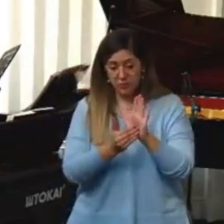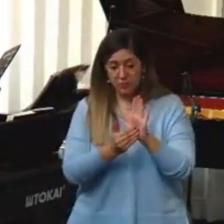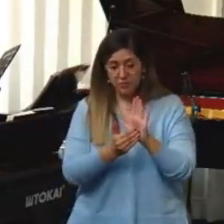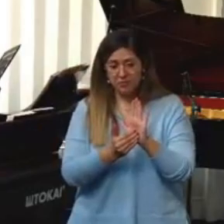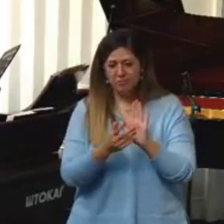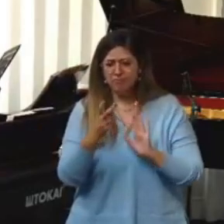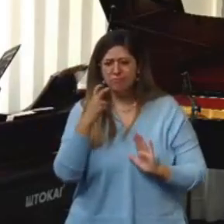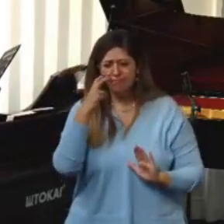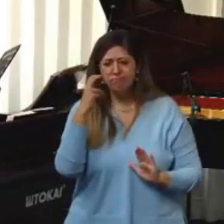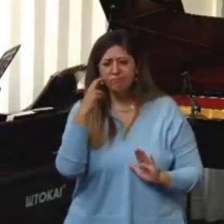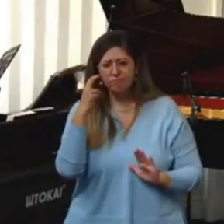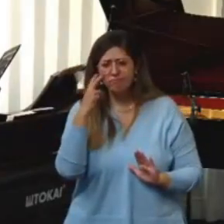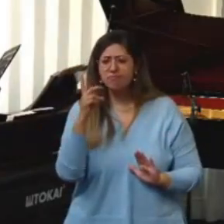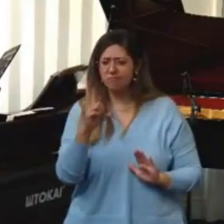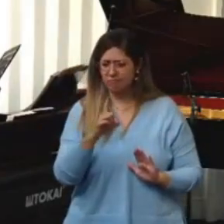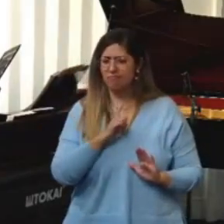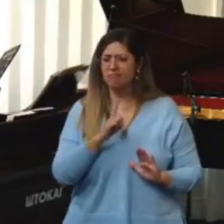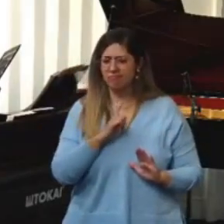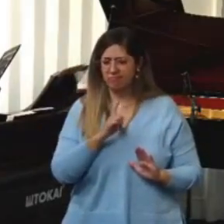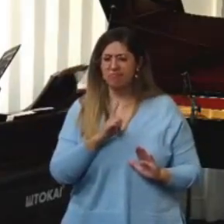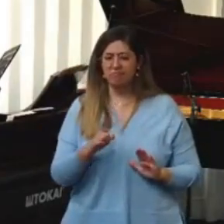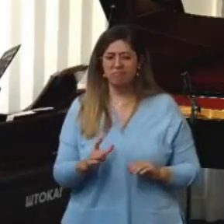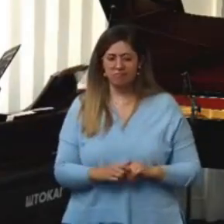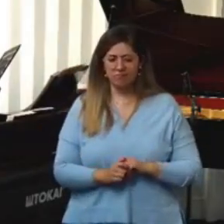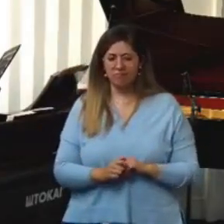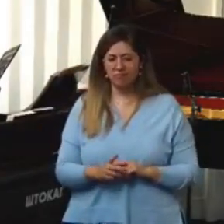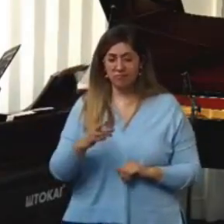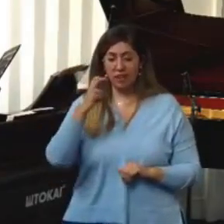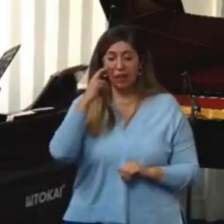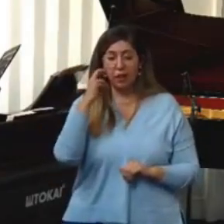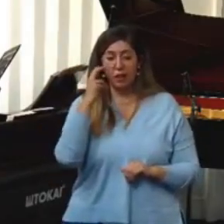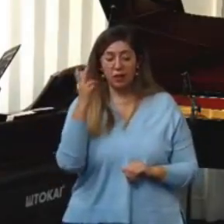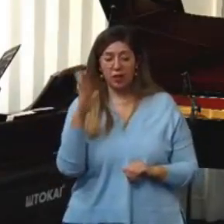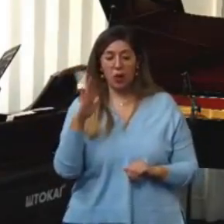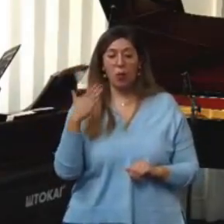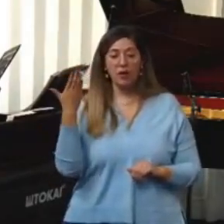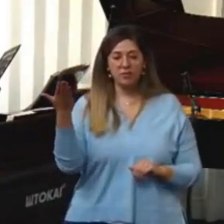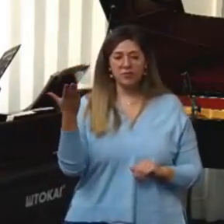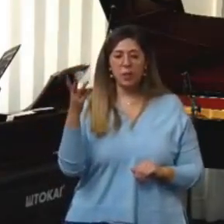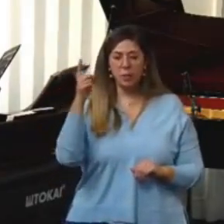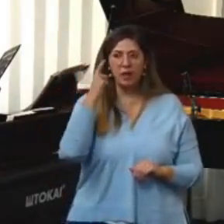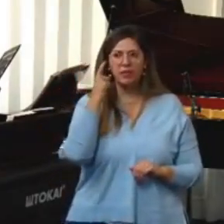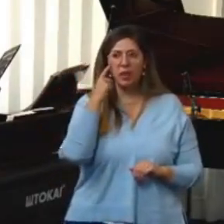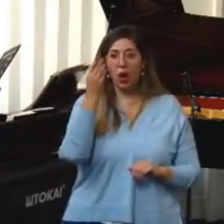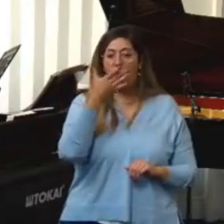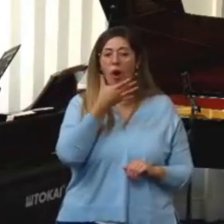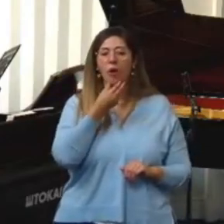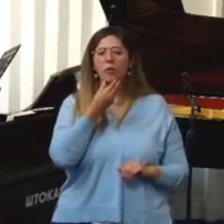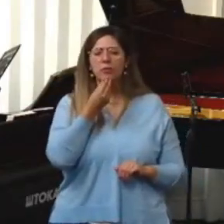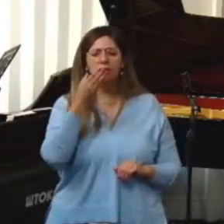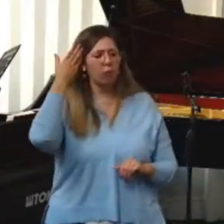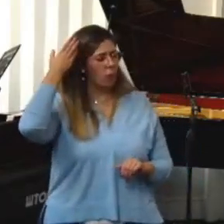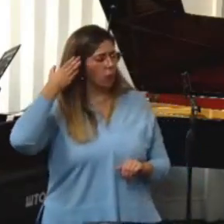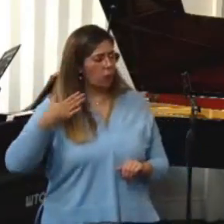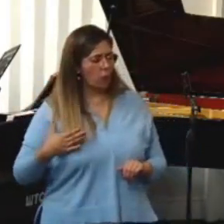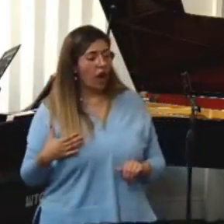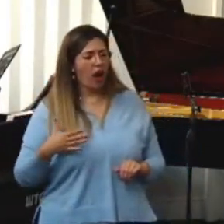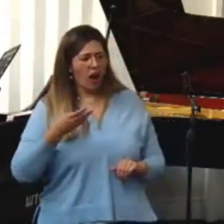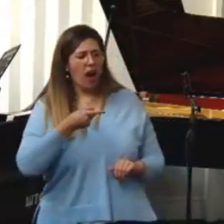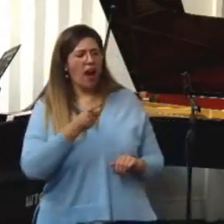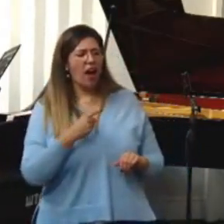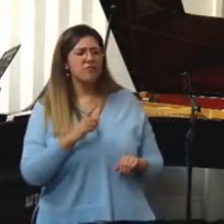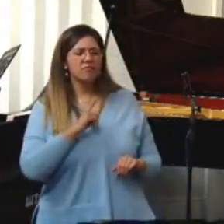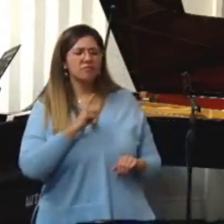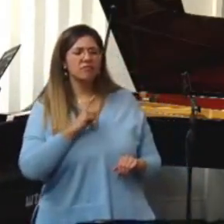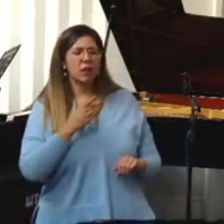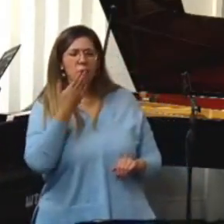que eles mais queriam fugir. Não passar uma vergonha pública, porque quando um nazireu aparecia de cabelo cortado, era porque ele tinha feito alguma